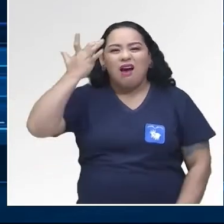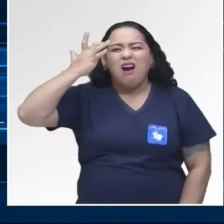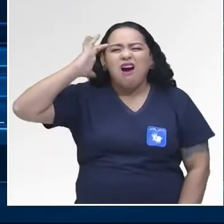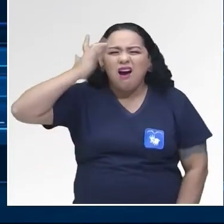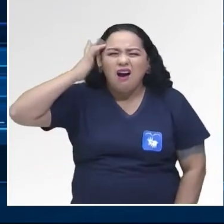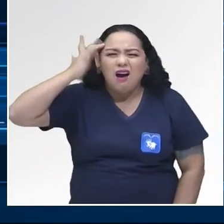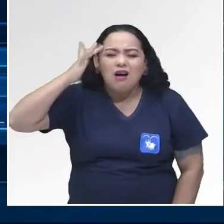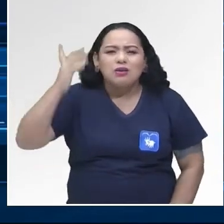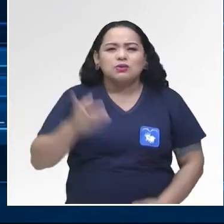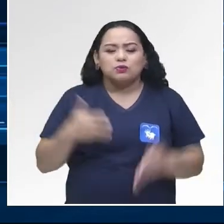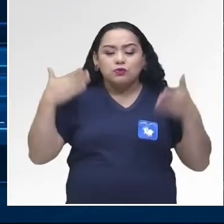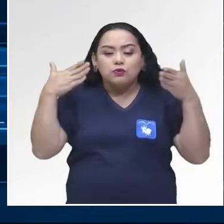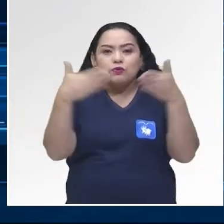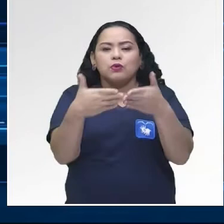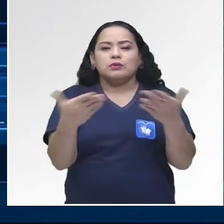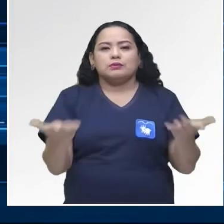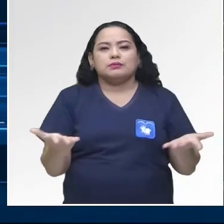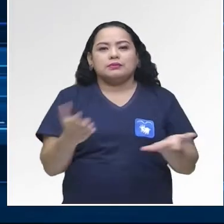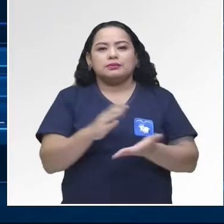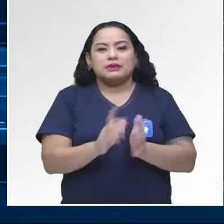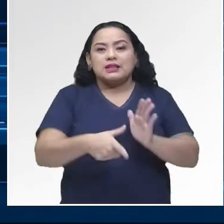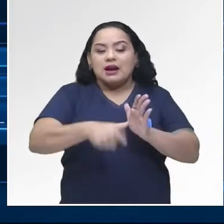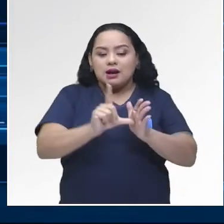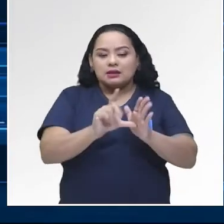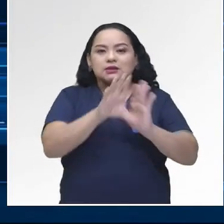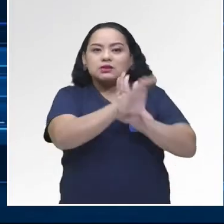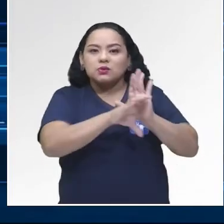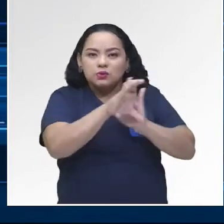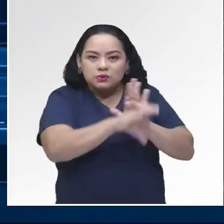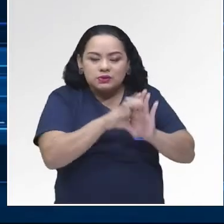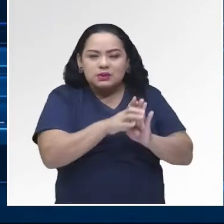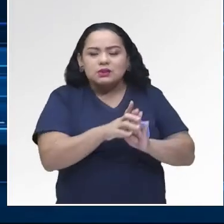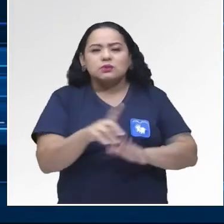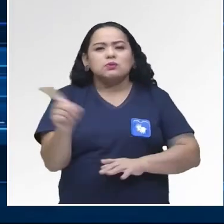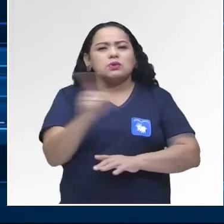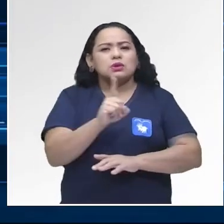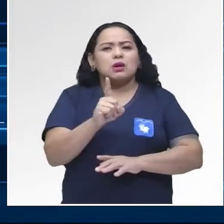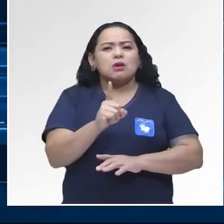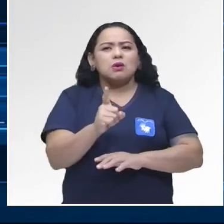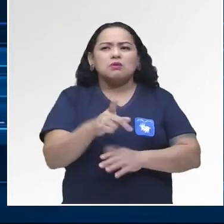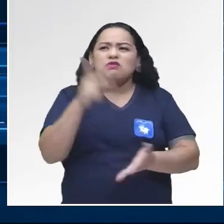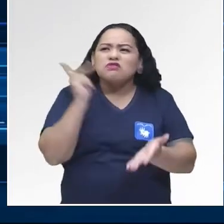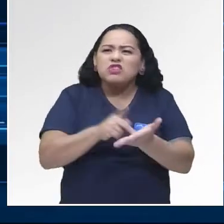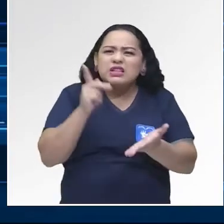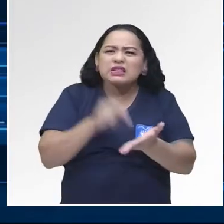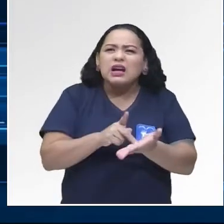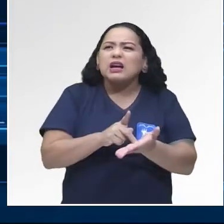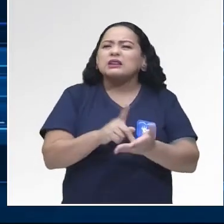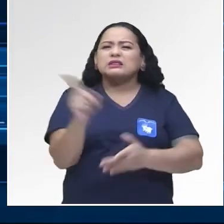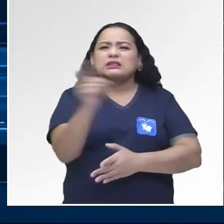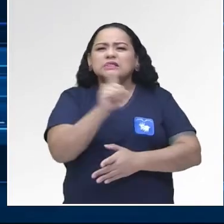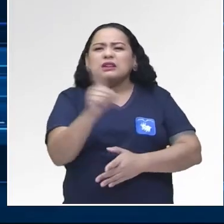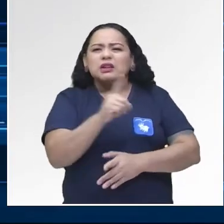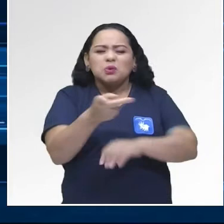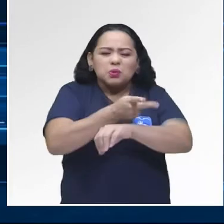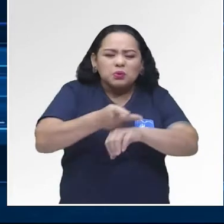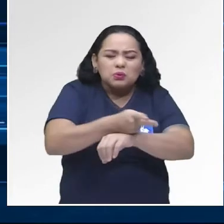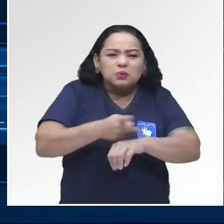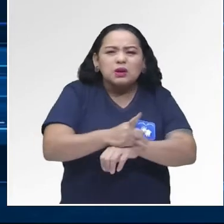que está voltado para isso. Então, não busca conhecer a verdade, não busca